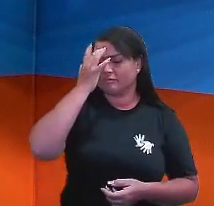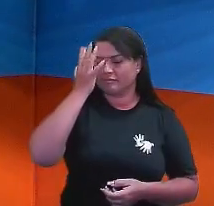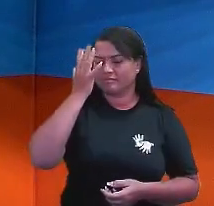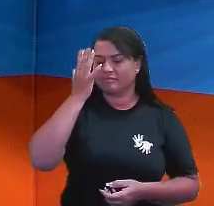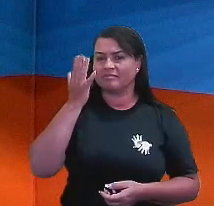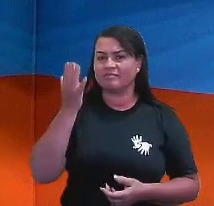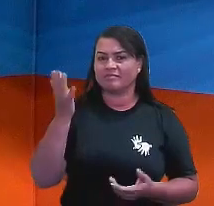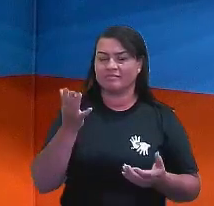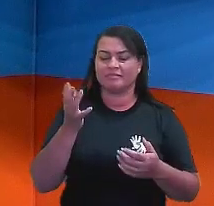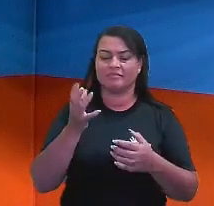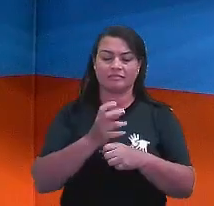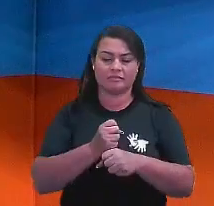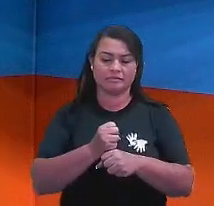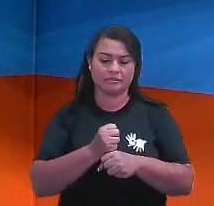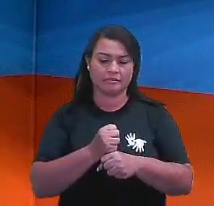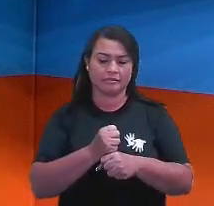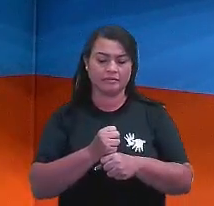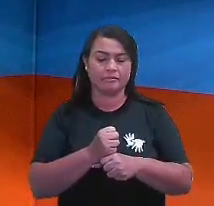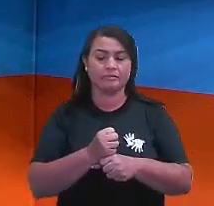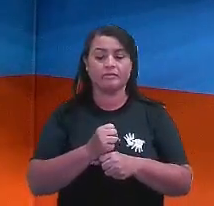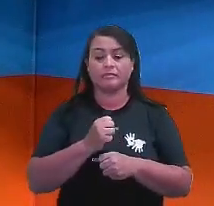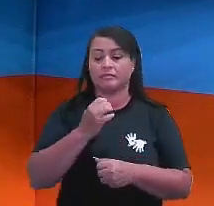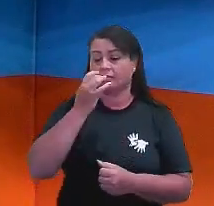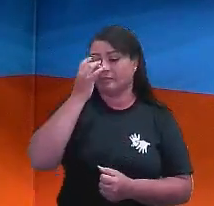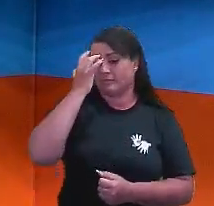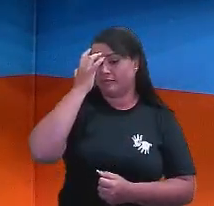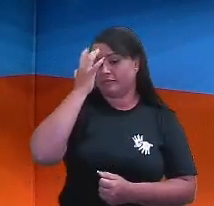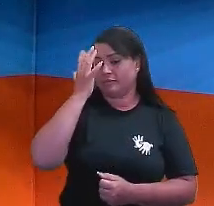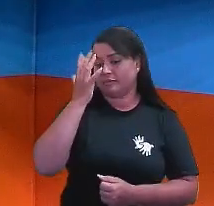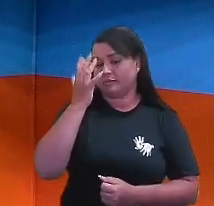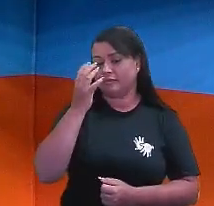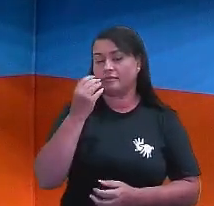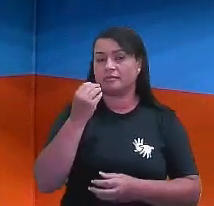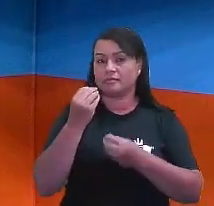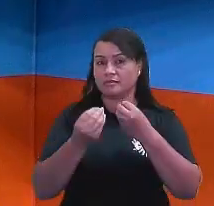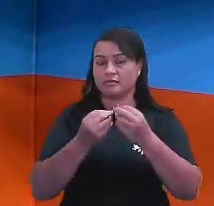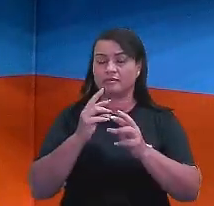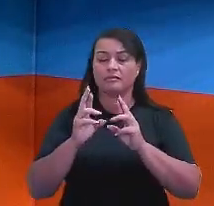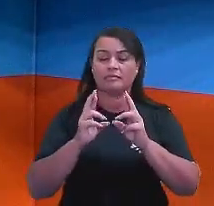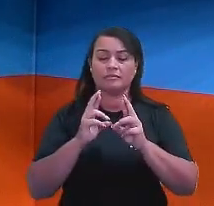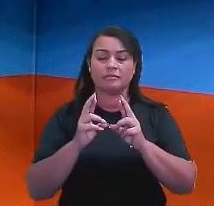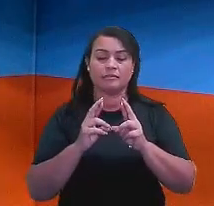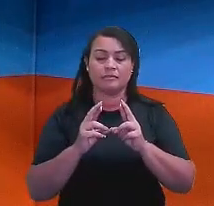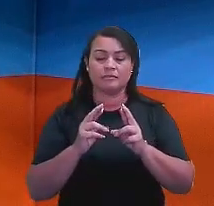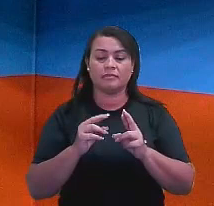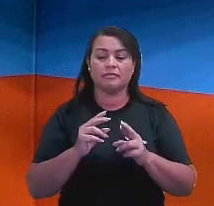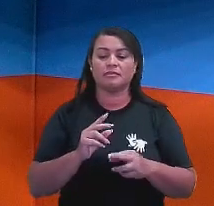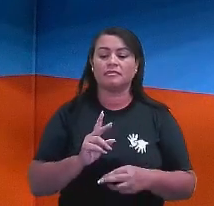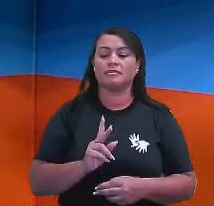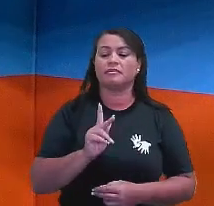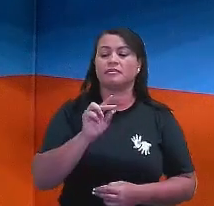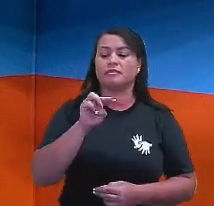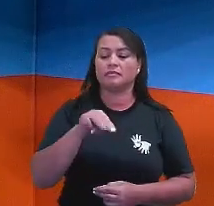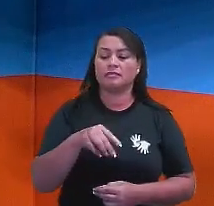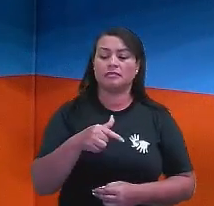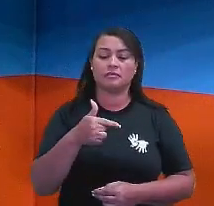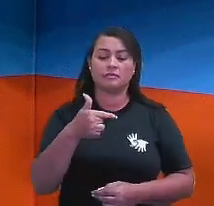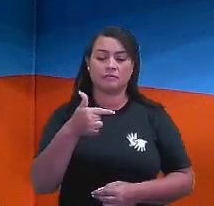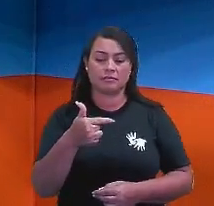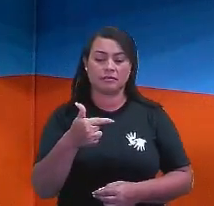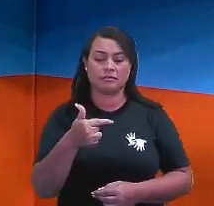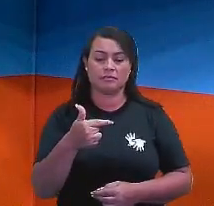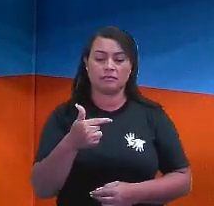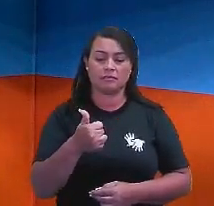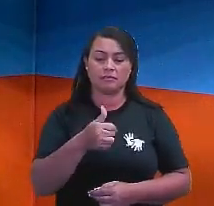para o meu cálculo. Então, para eu facilitar, eu fazendo a relação de quilômetro quadrado com 100 hectares, eu já estou